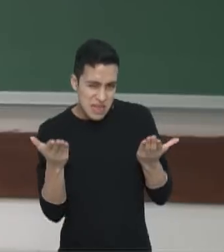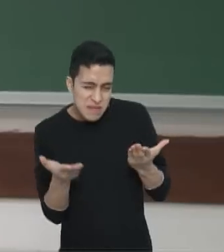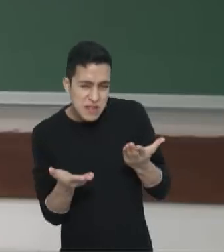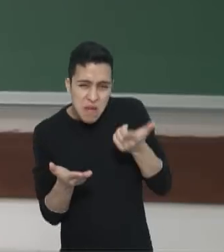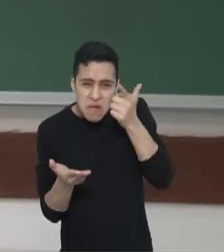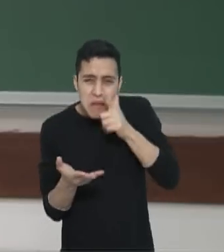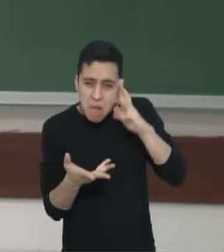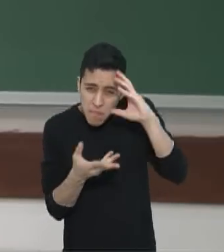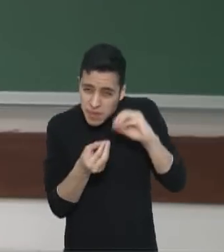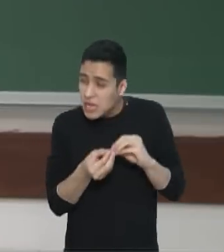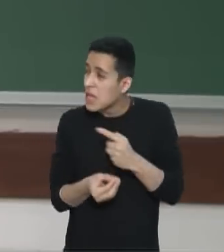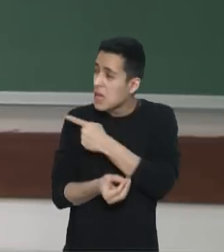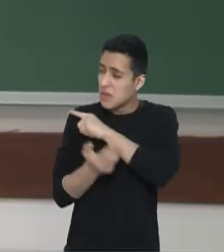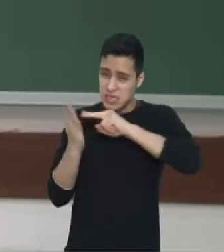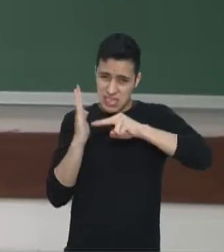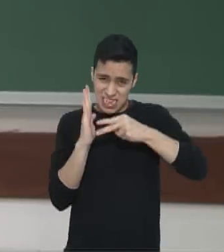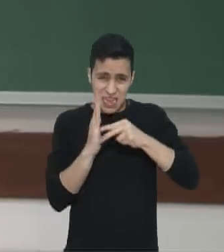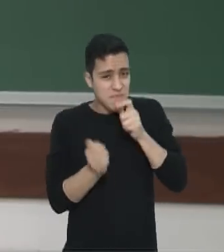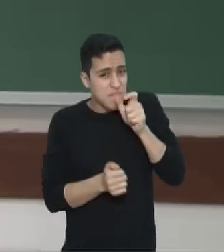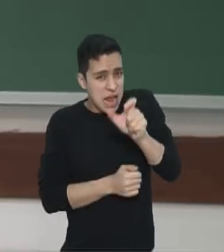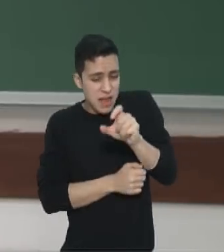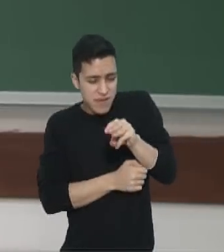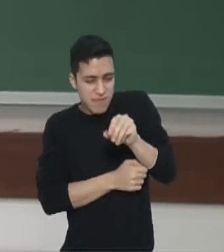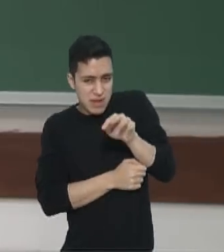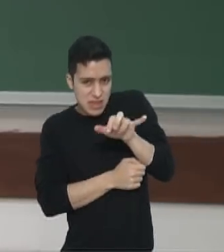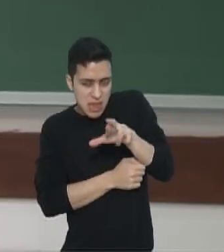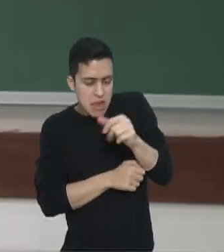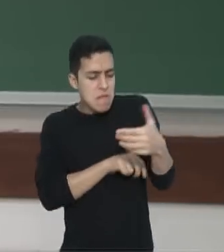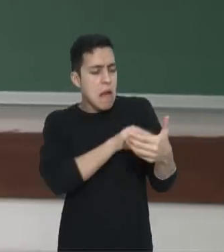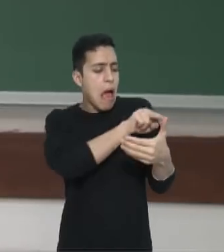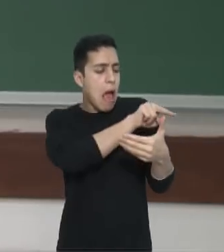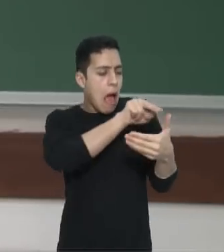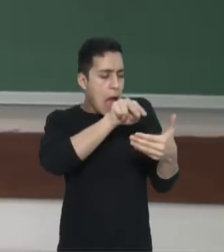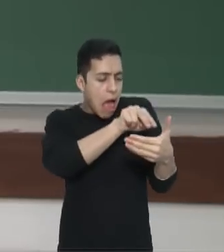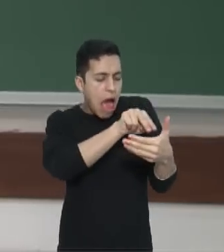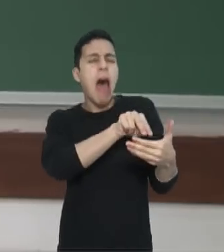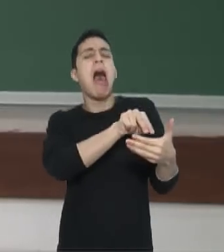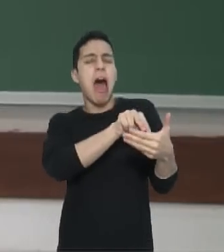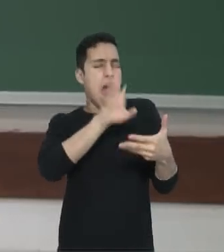Deduziu e inferiu o significado da palavra matéria? Vamos para a correção.